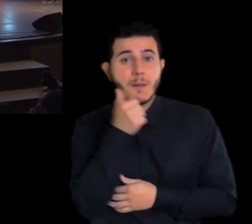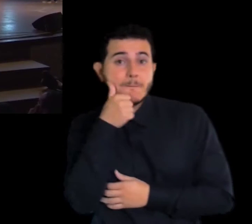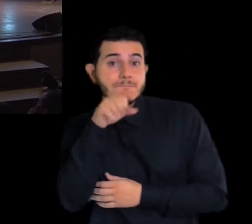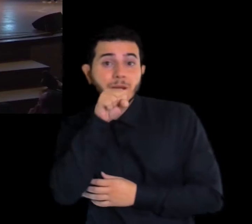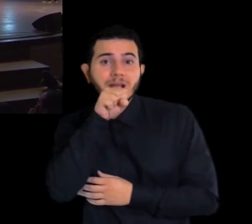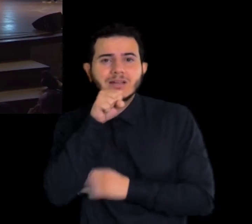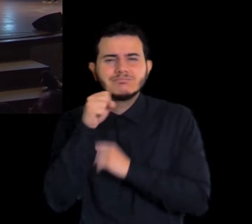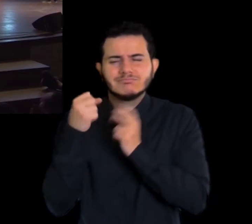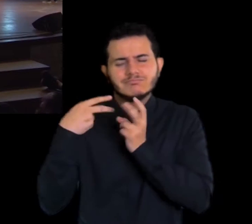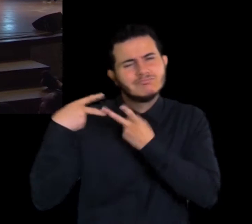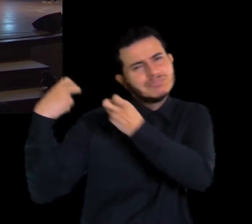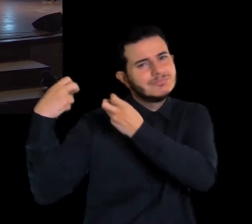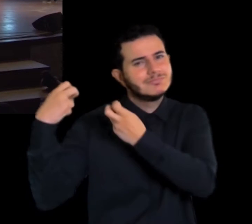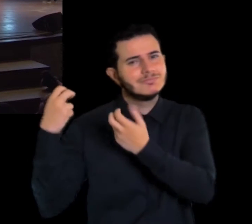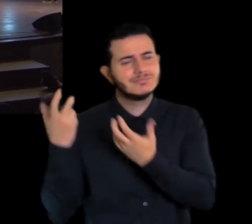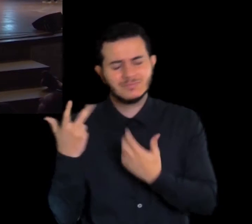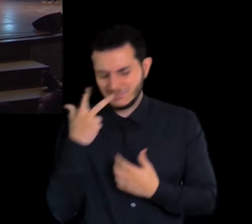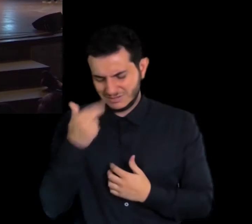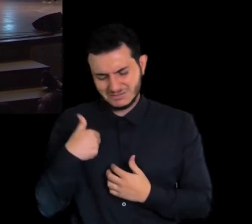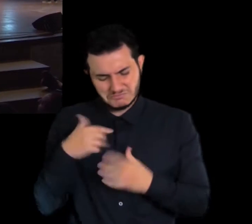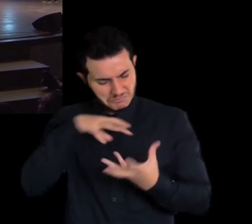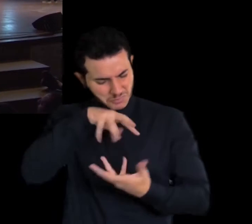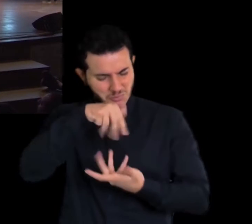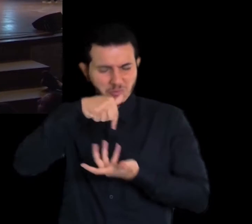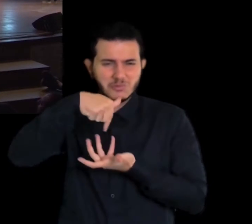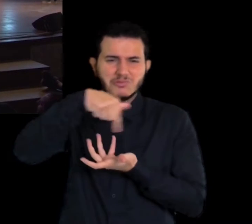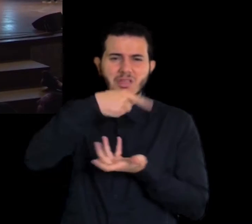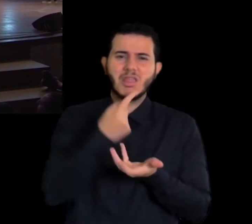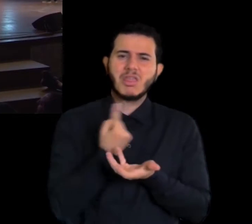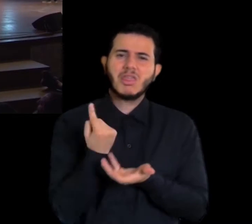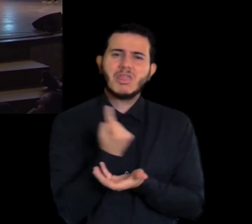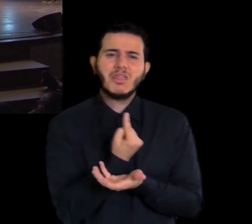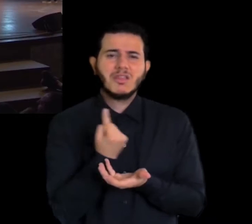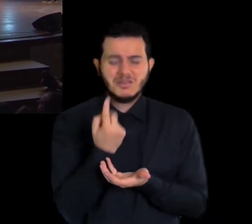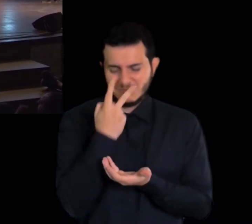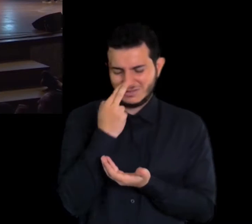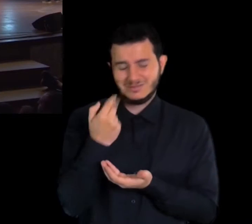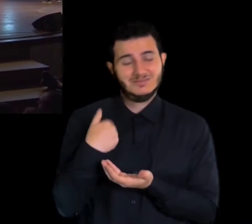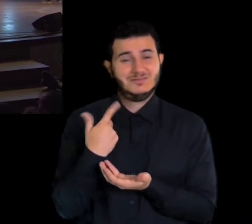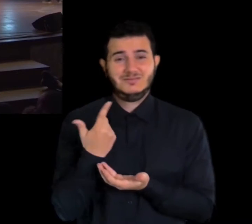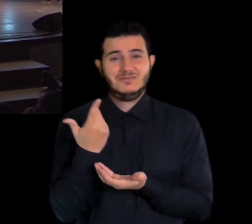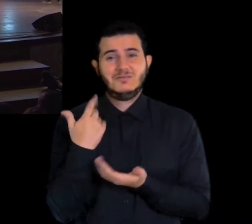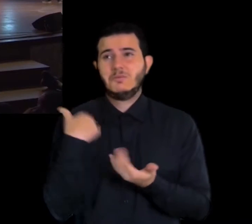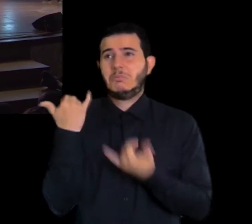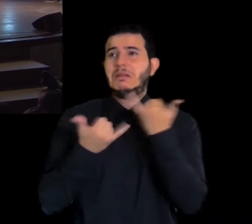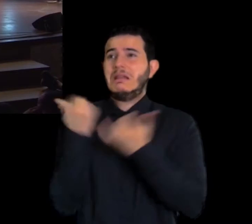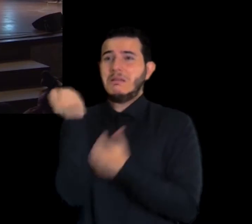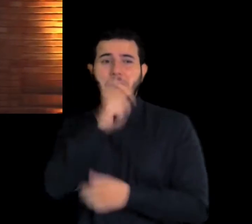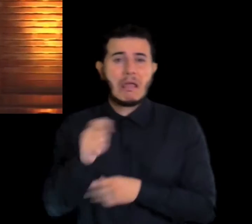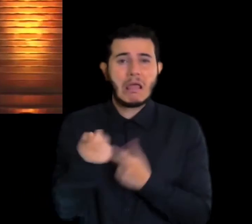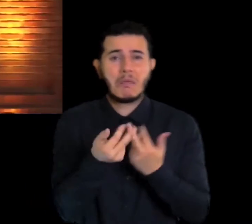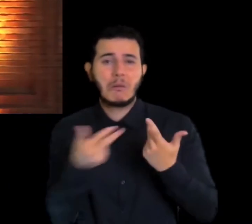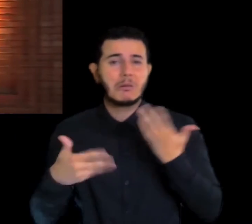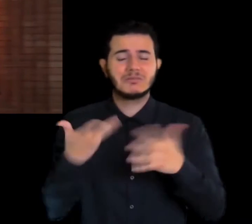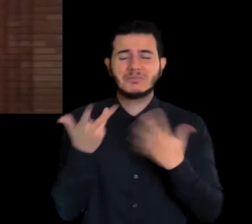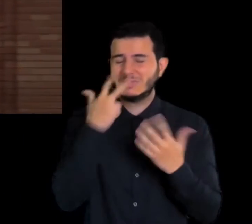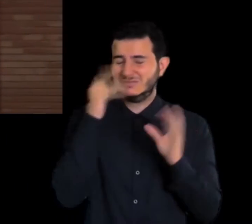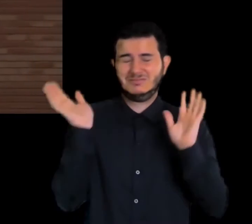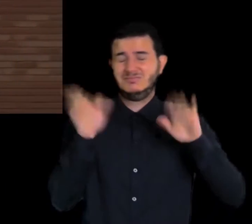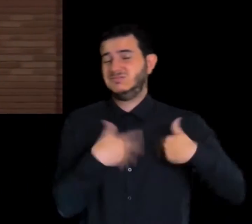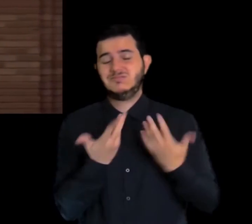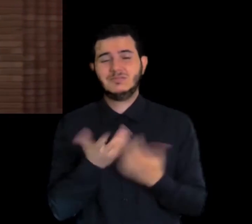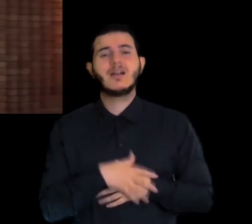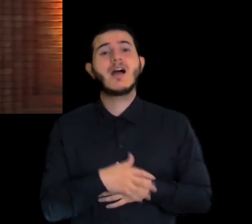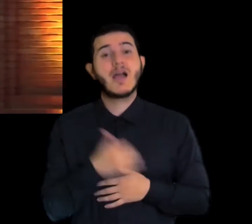casa acabado. Eu falei, cara, eu não sou nada no mundo, não sei o que eu estou achando, que eu estou brincando com espada, para quê? E minha mãe durante 2